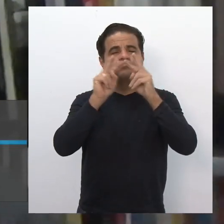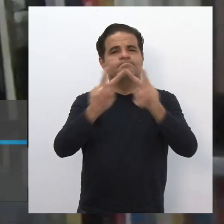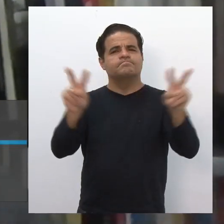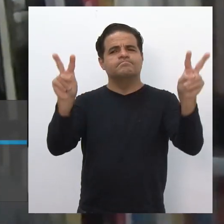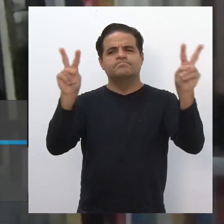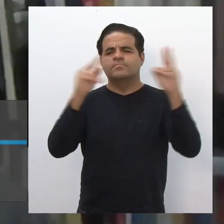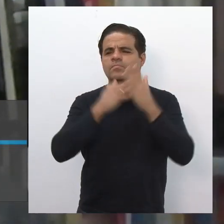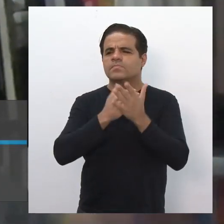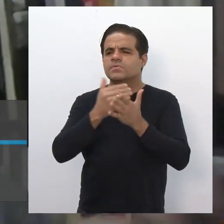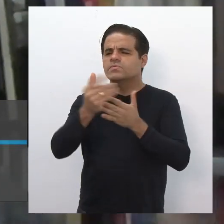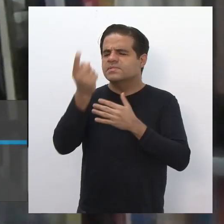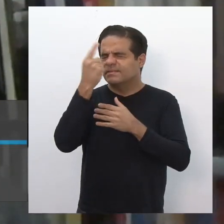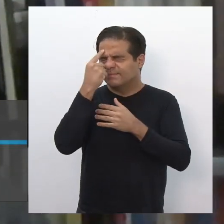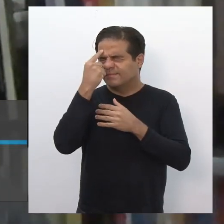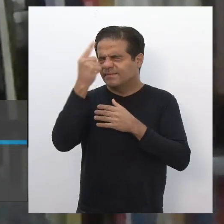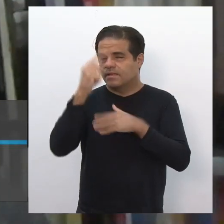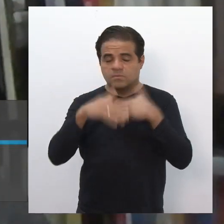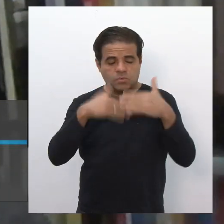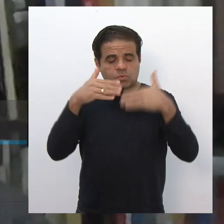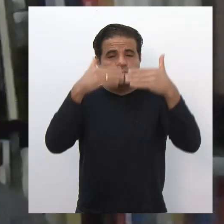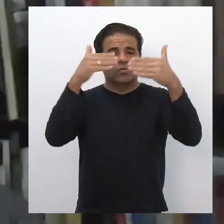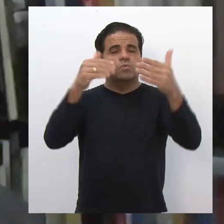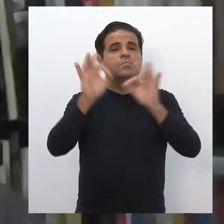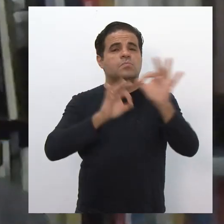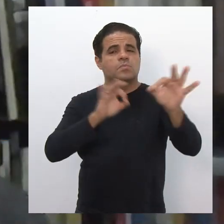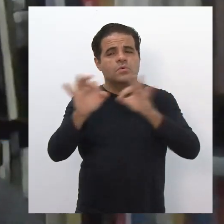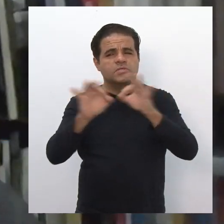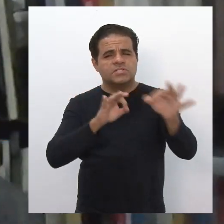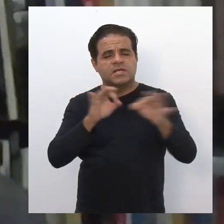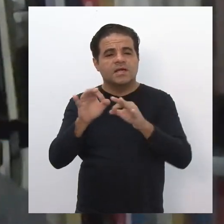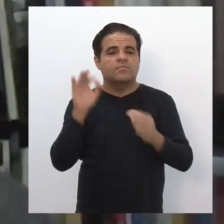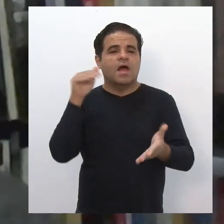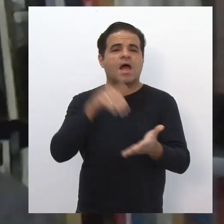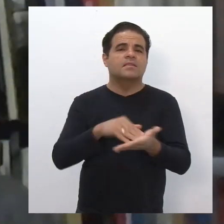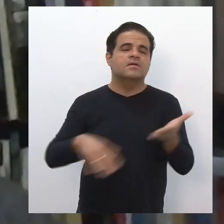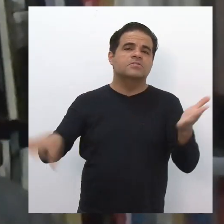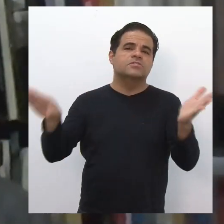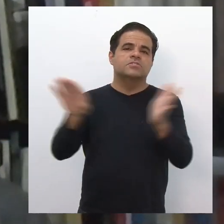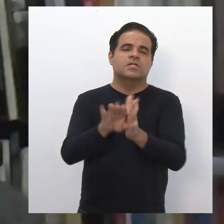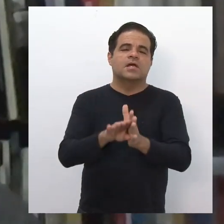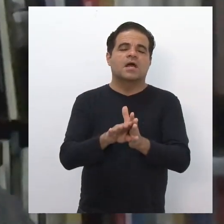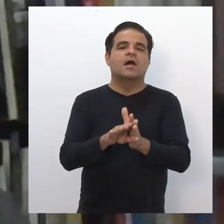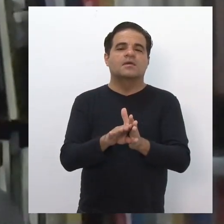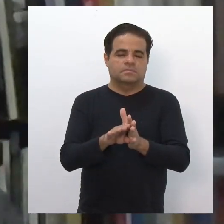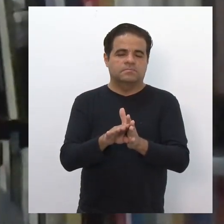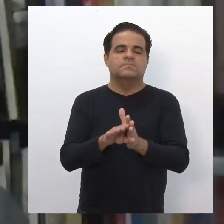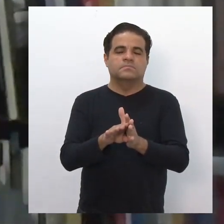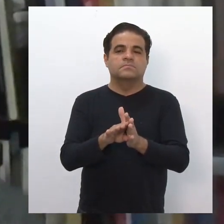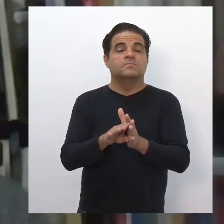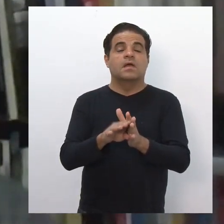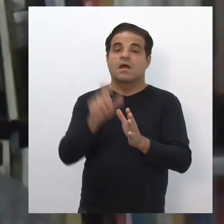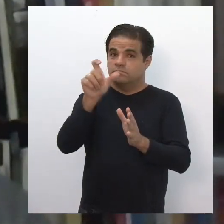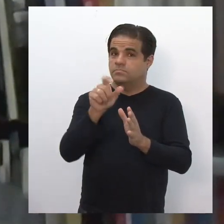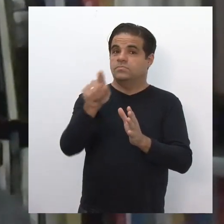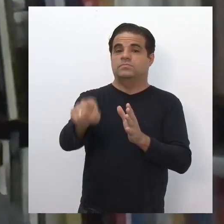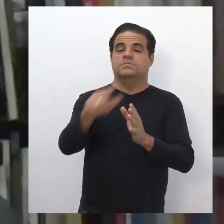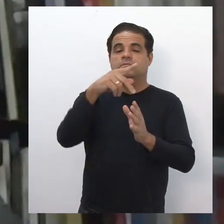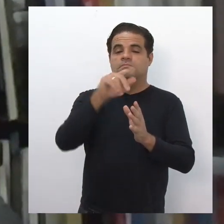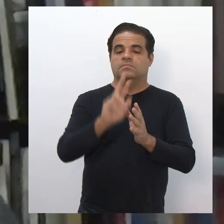nasceu essa ideia, como que ele se desenvolveu enquanto projeto, até chegar no formato atual. Tá? Então é com você, Pierre.